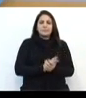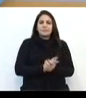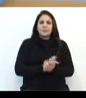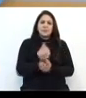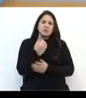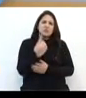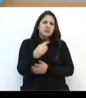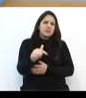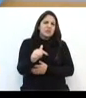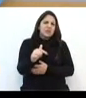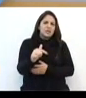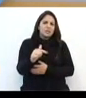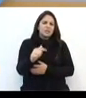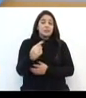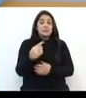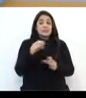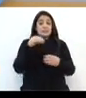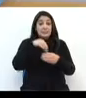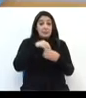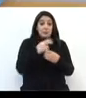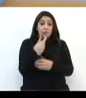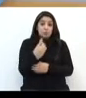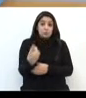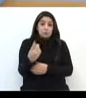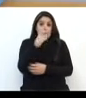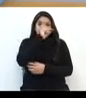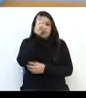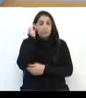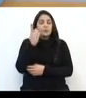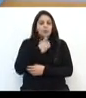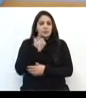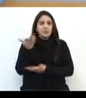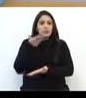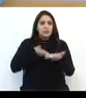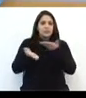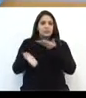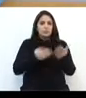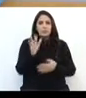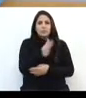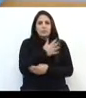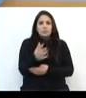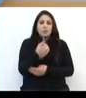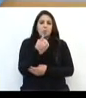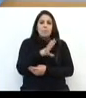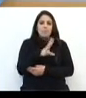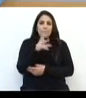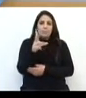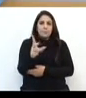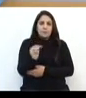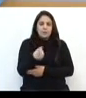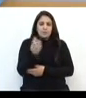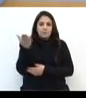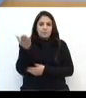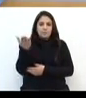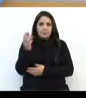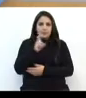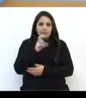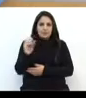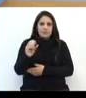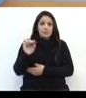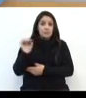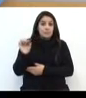17 dos 21 municípios da região do Cored serão contemplados com aproximadamente R$1,5 milhão